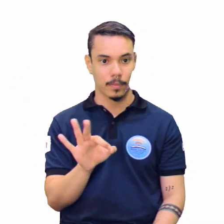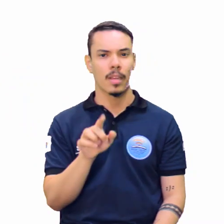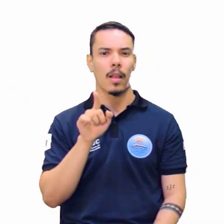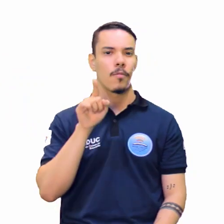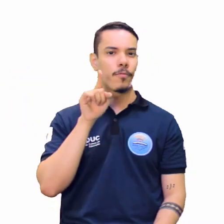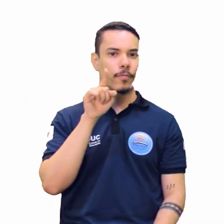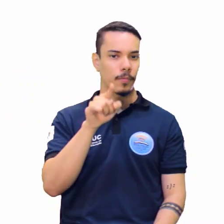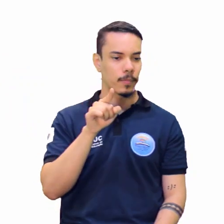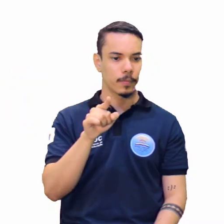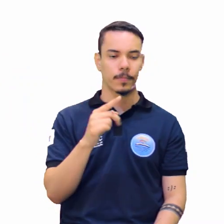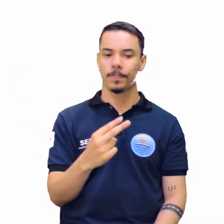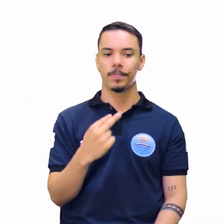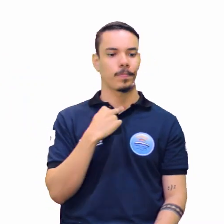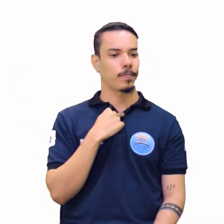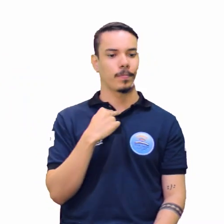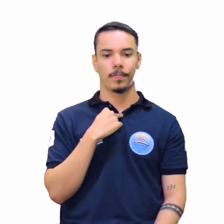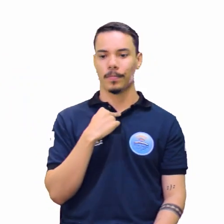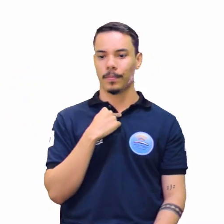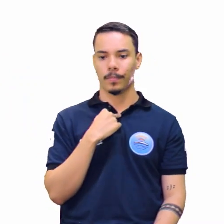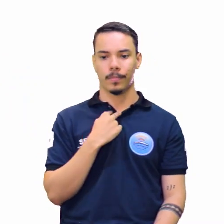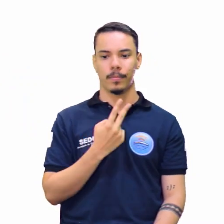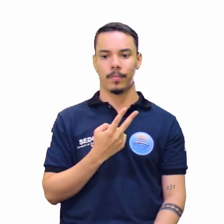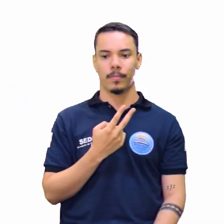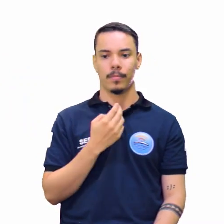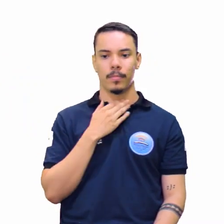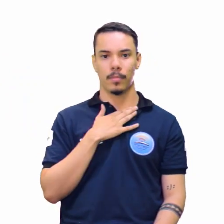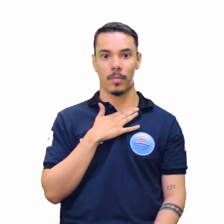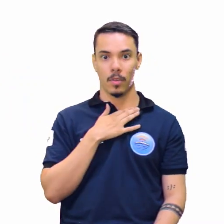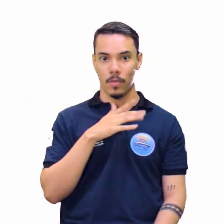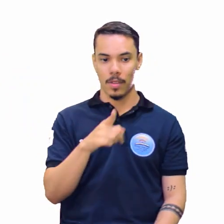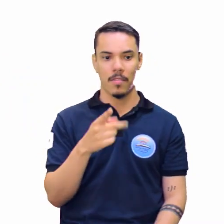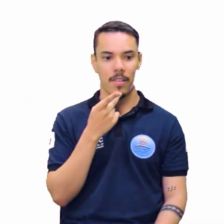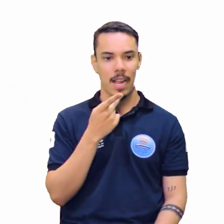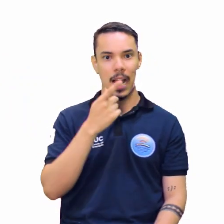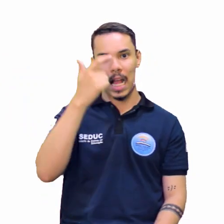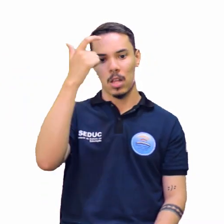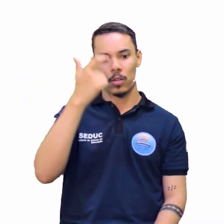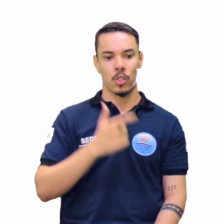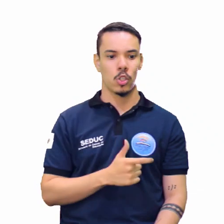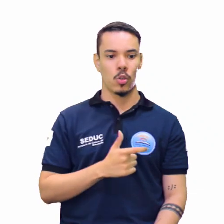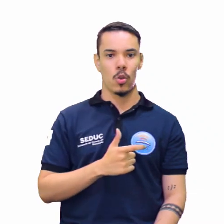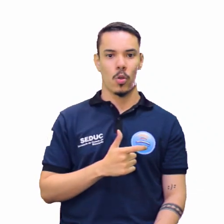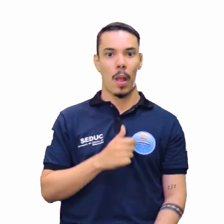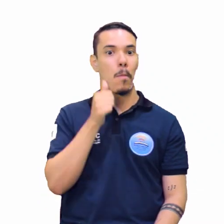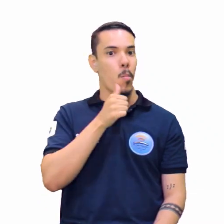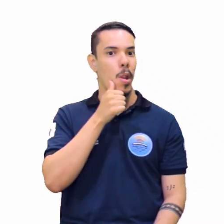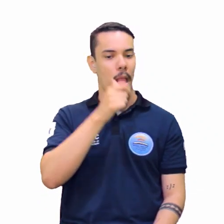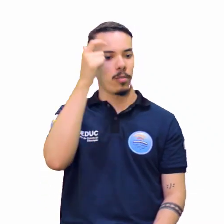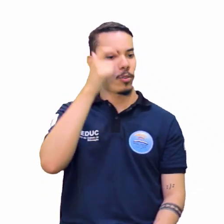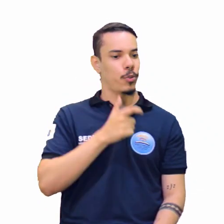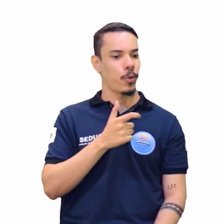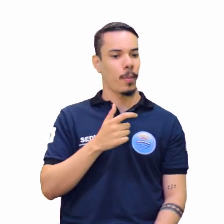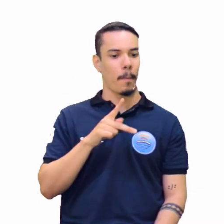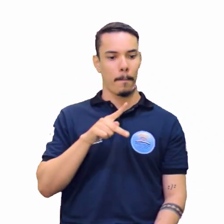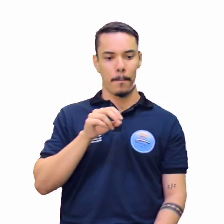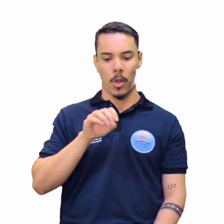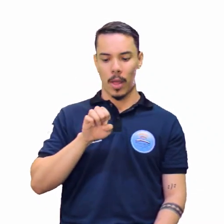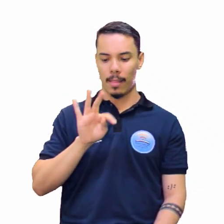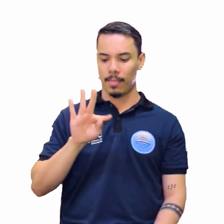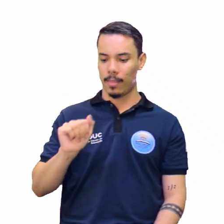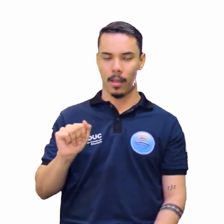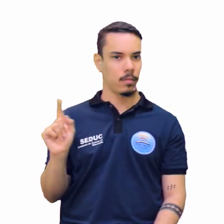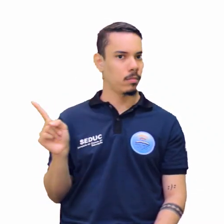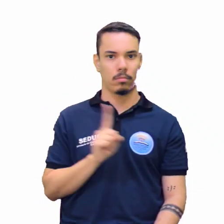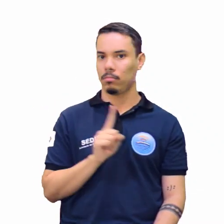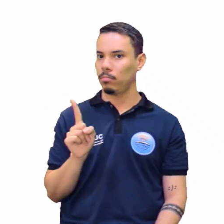amadinho não pode dizer ou você amadinha falar ah eu sou virei poeta não amada você